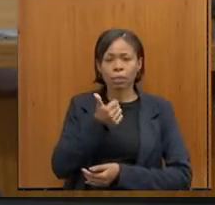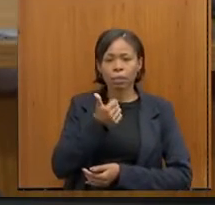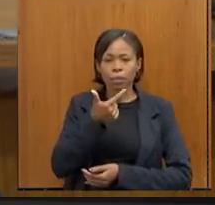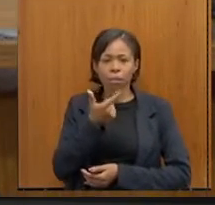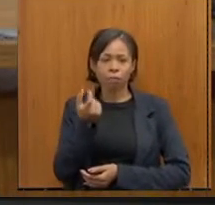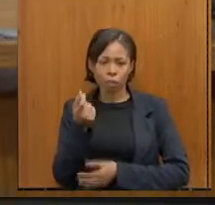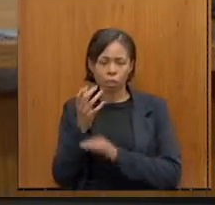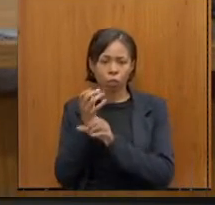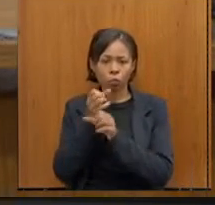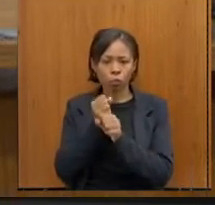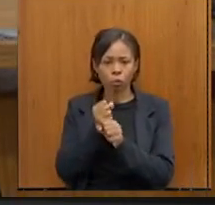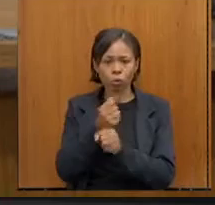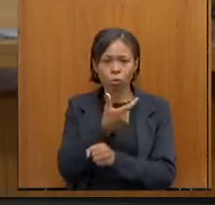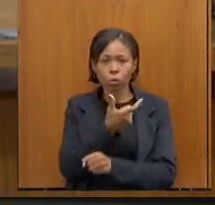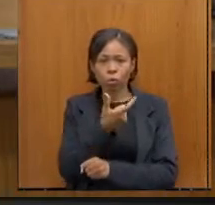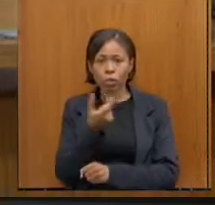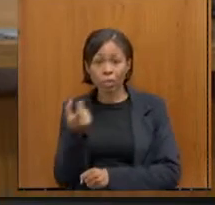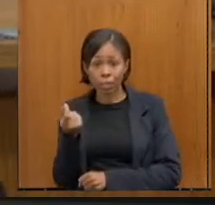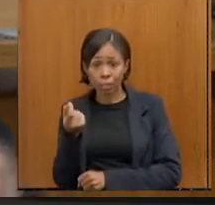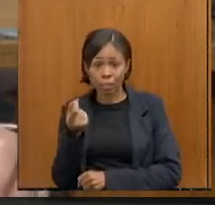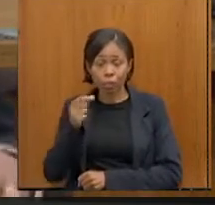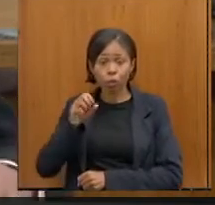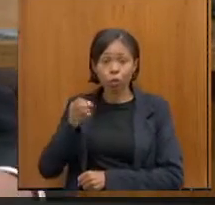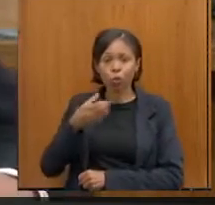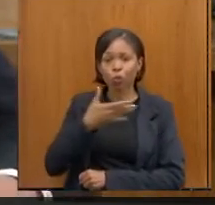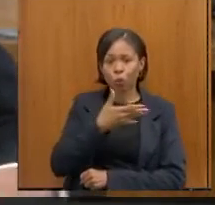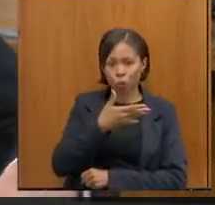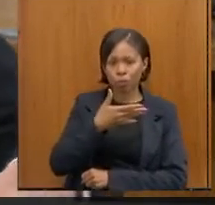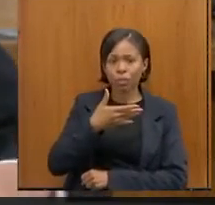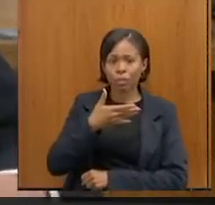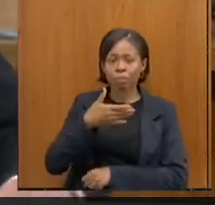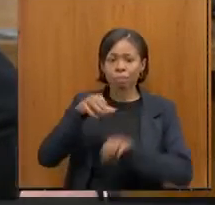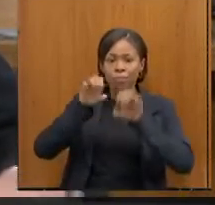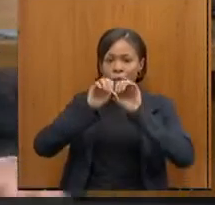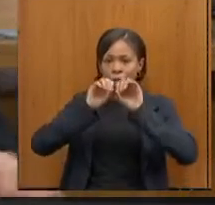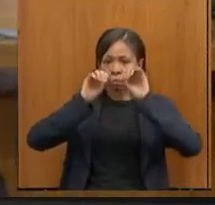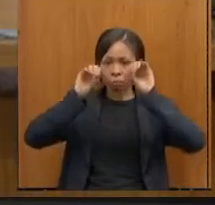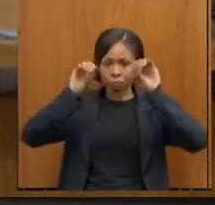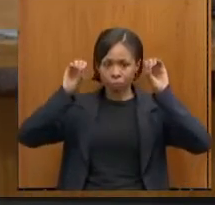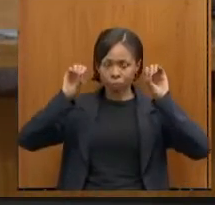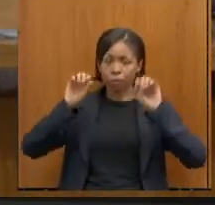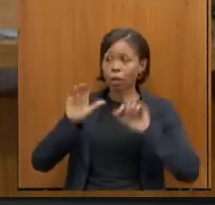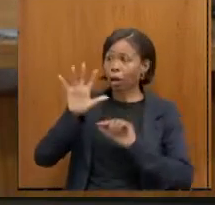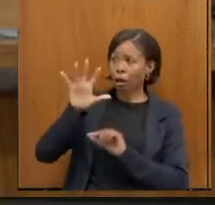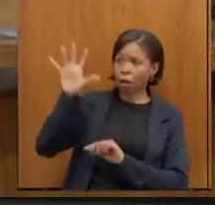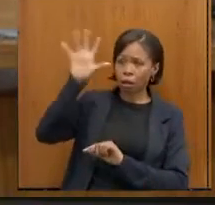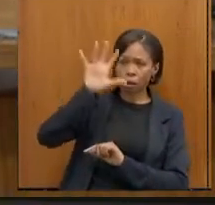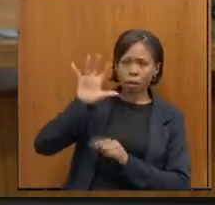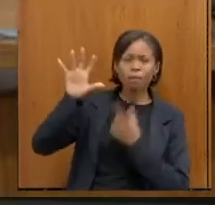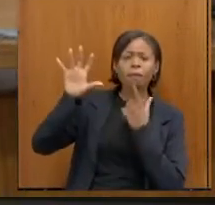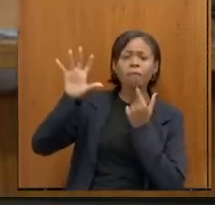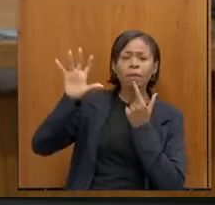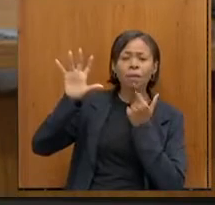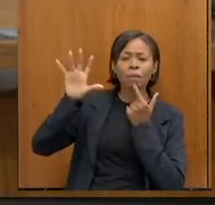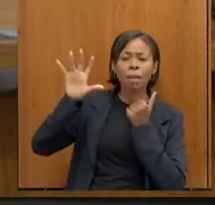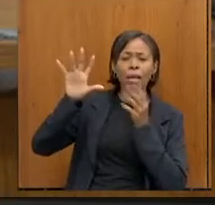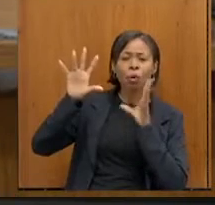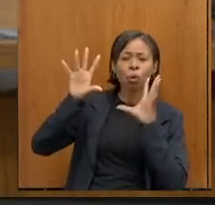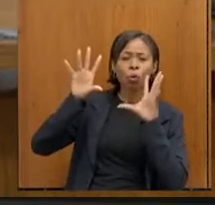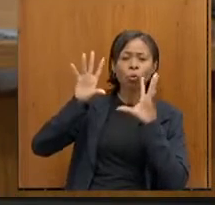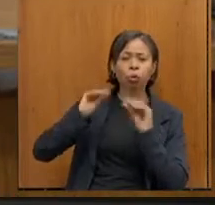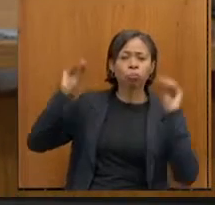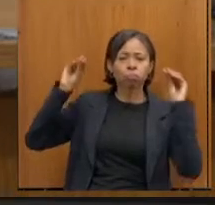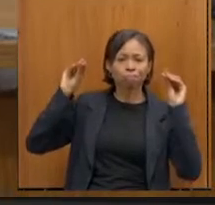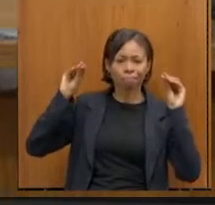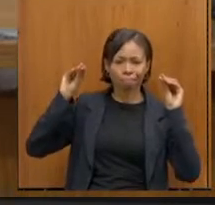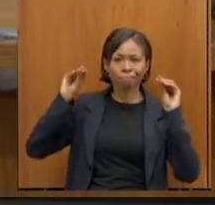total 200 novas subestações e aí este vermelho desaparece né Eu acho que essa